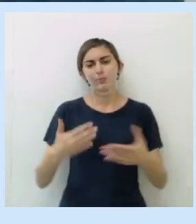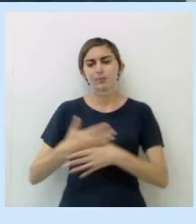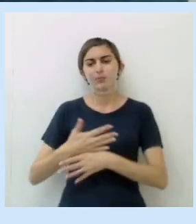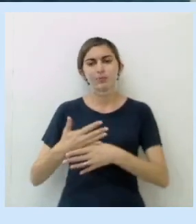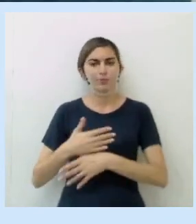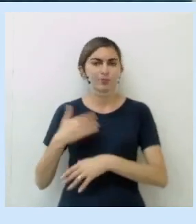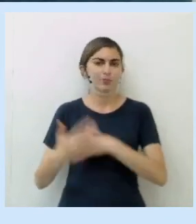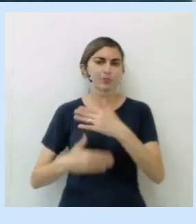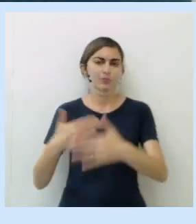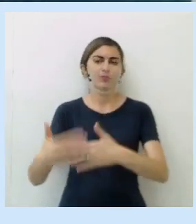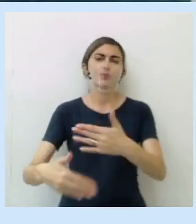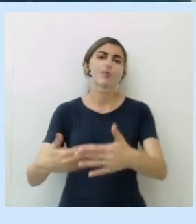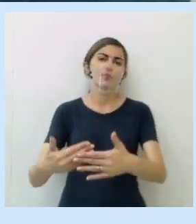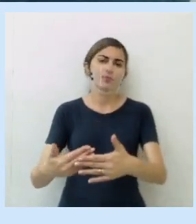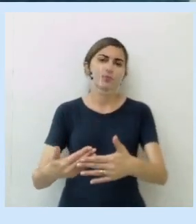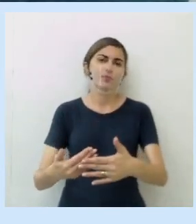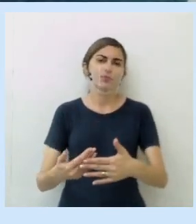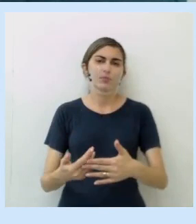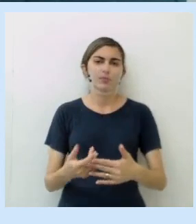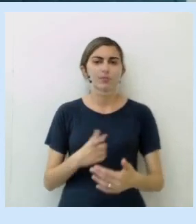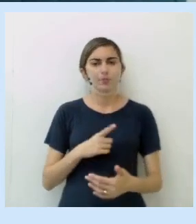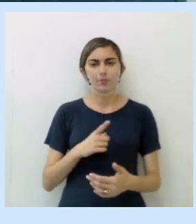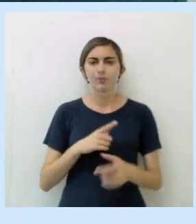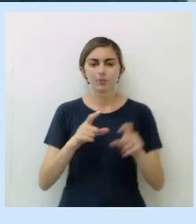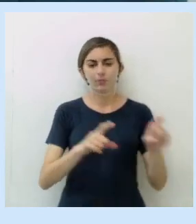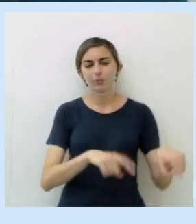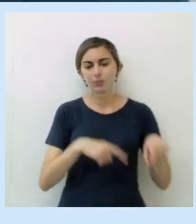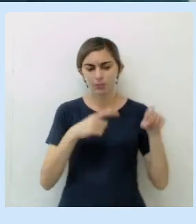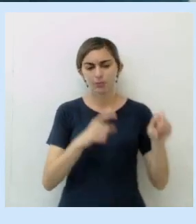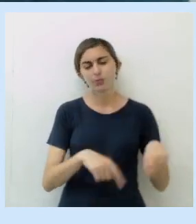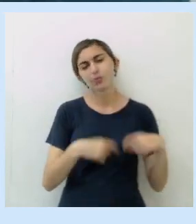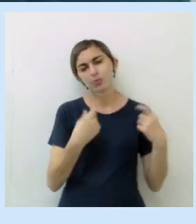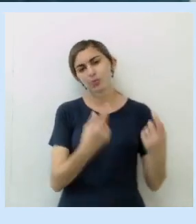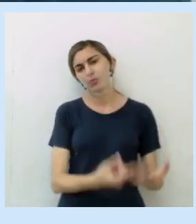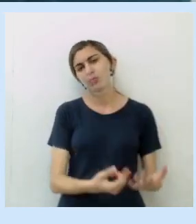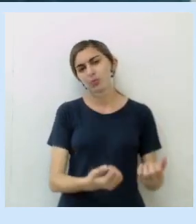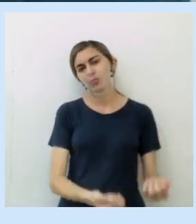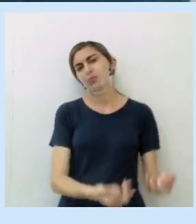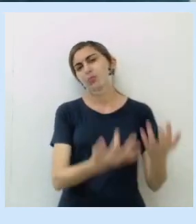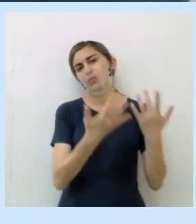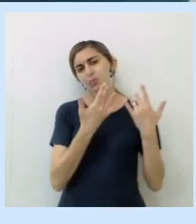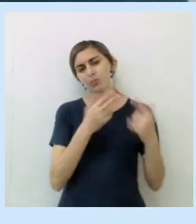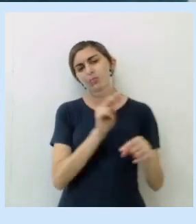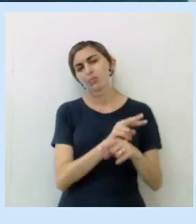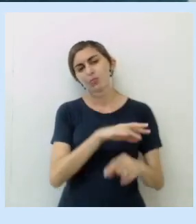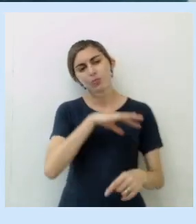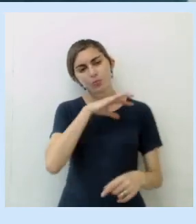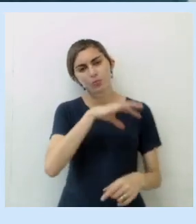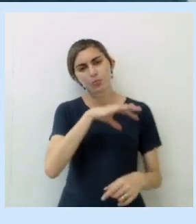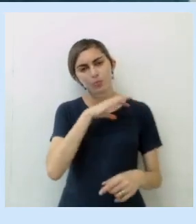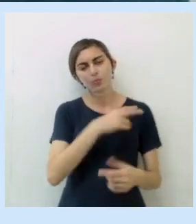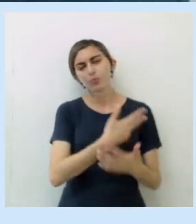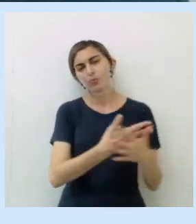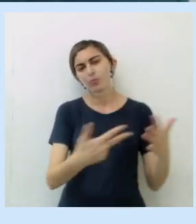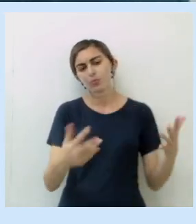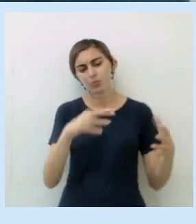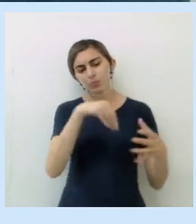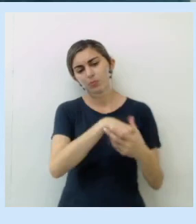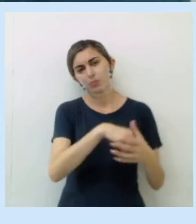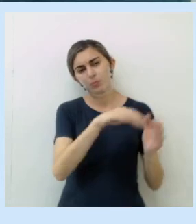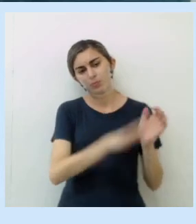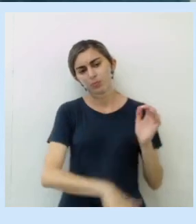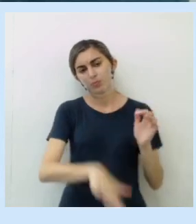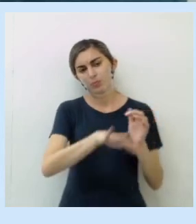esse processo de agricultagem, né, a agricultura, a pecuária, ela vai estar dentro